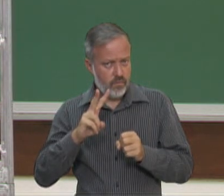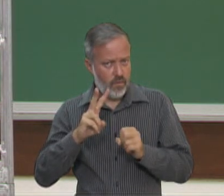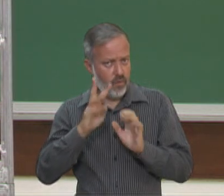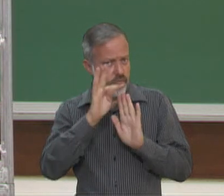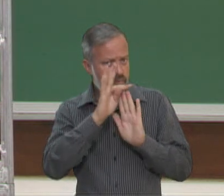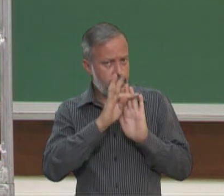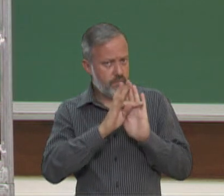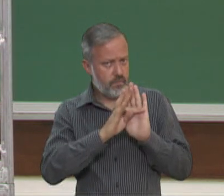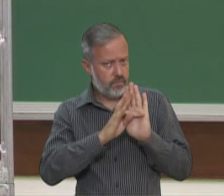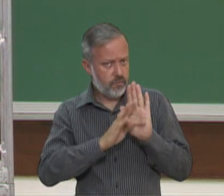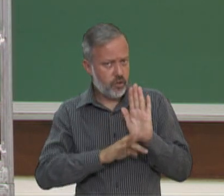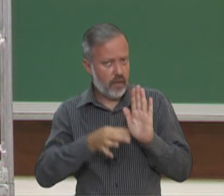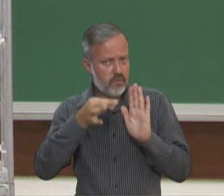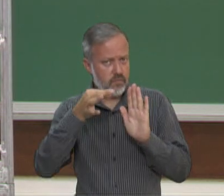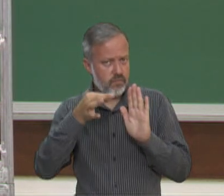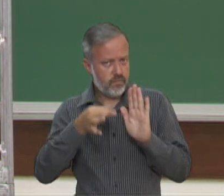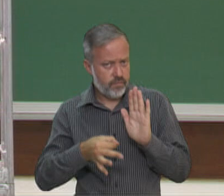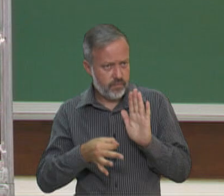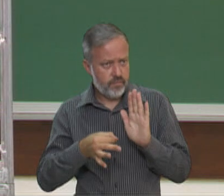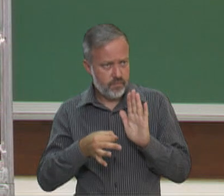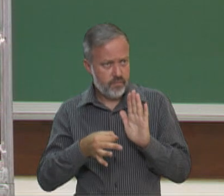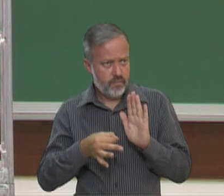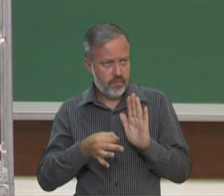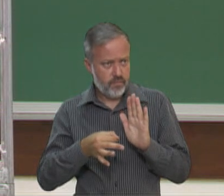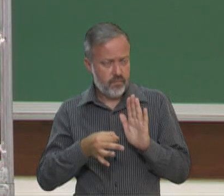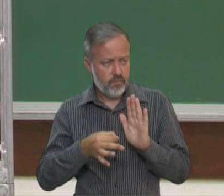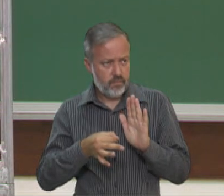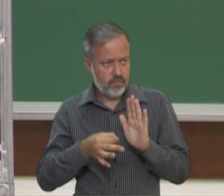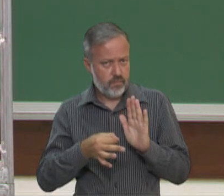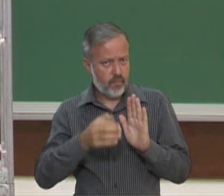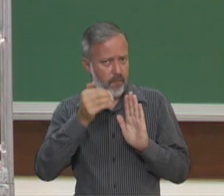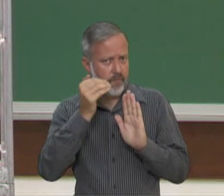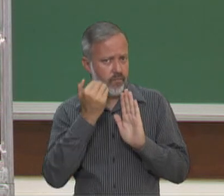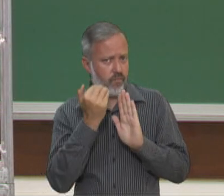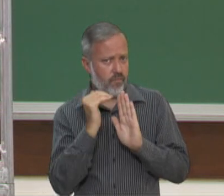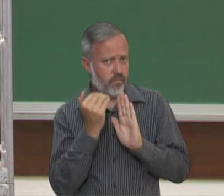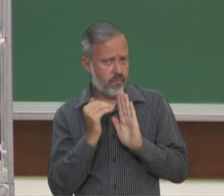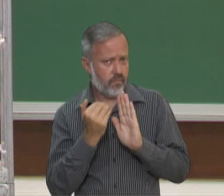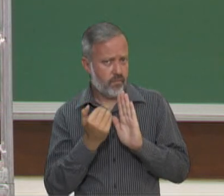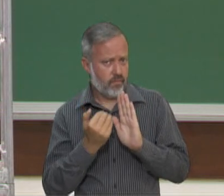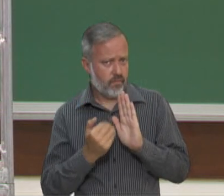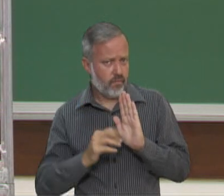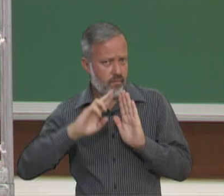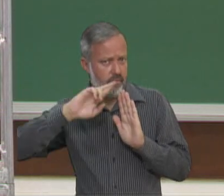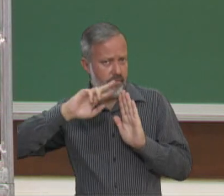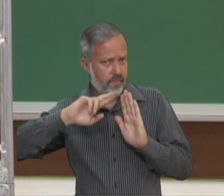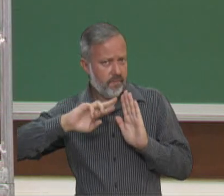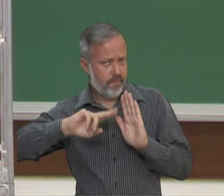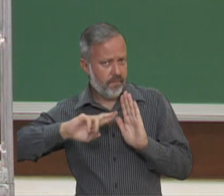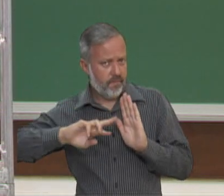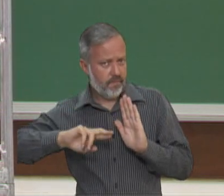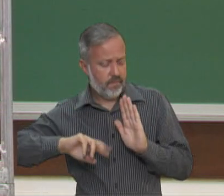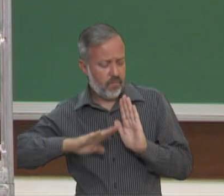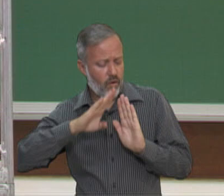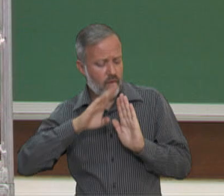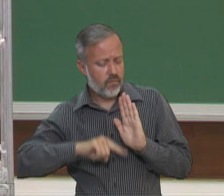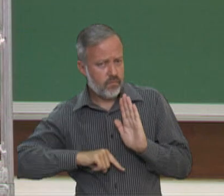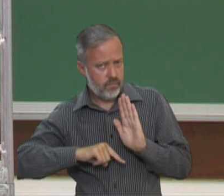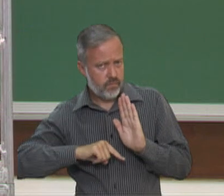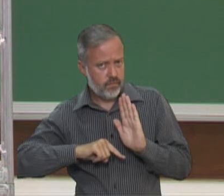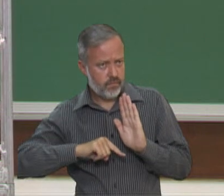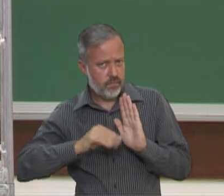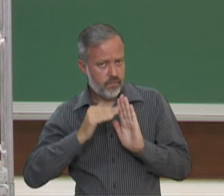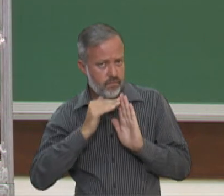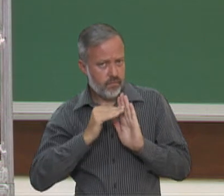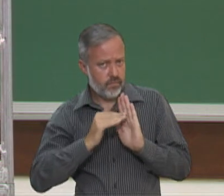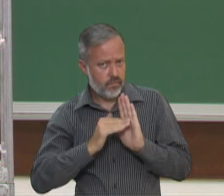formatação, com a formatação já bem especificado as diferenciações ali de cada parte do